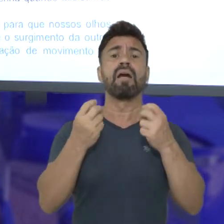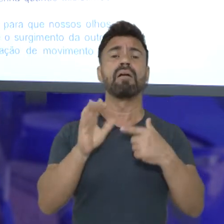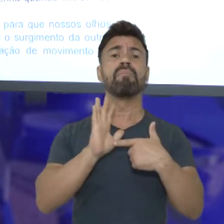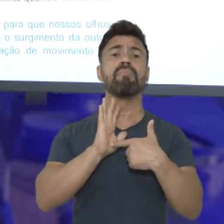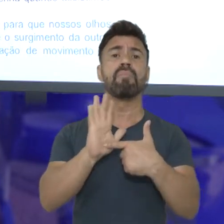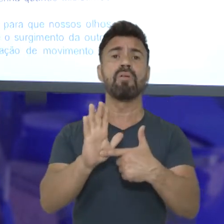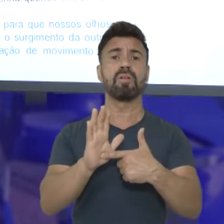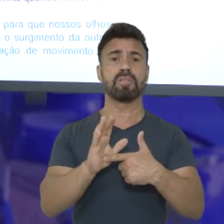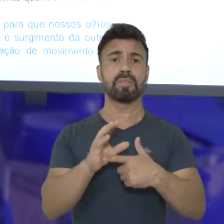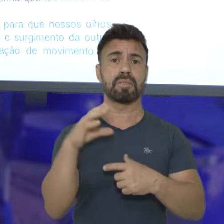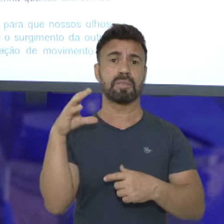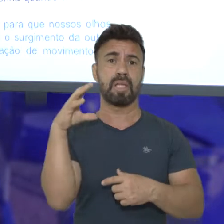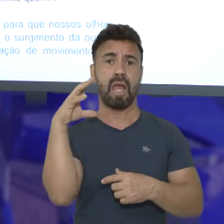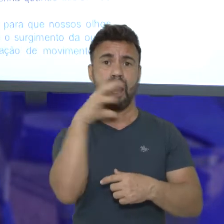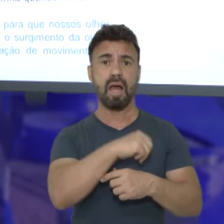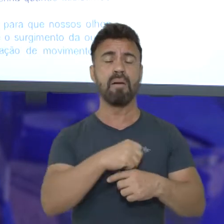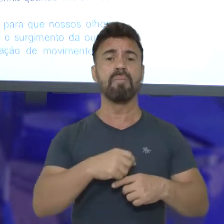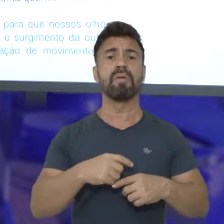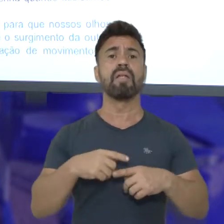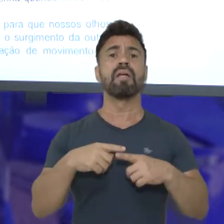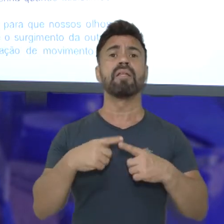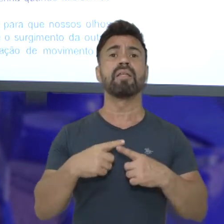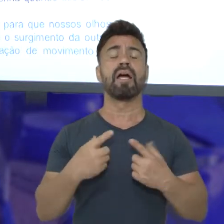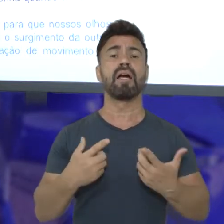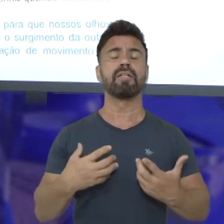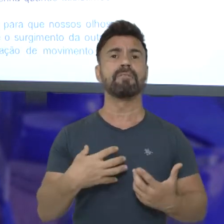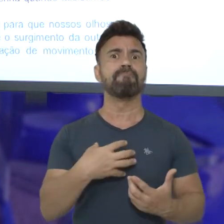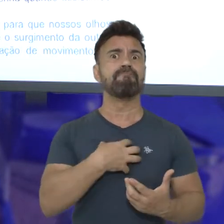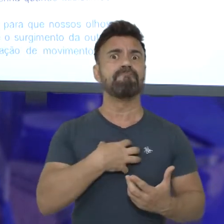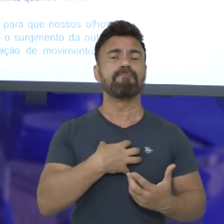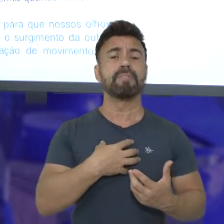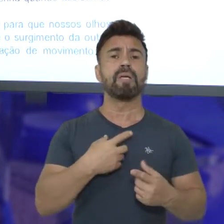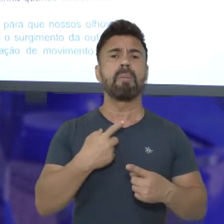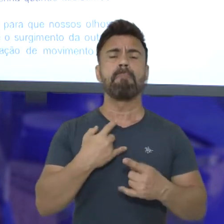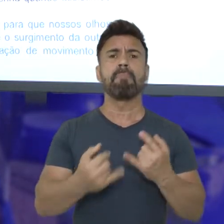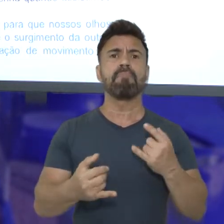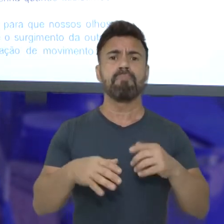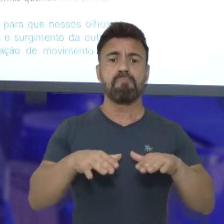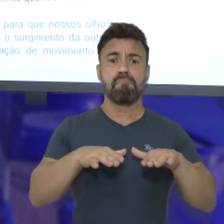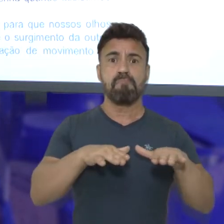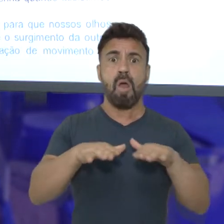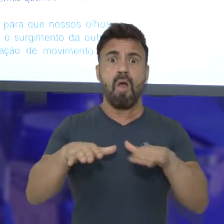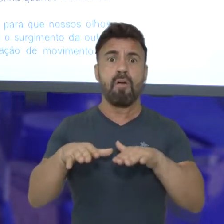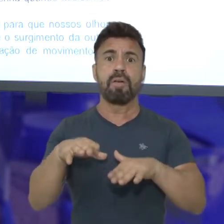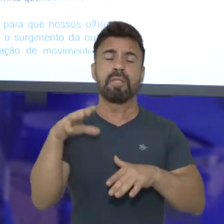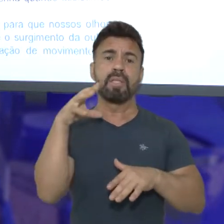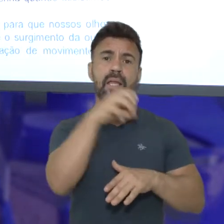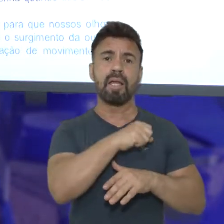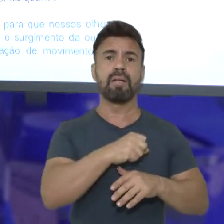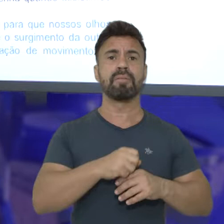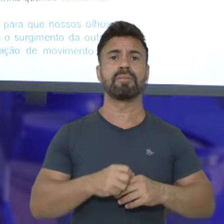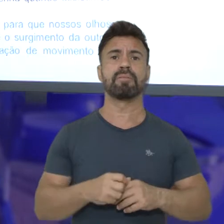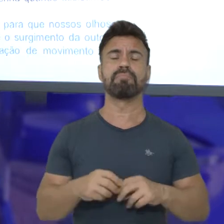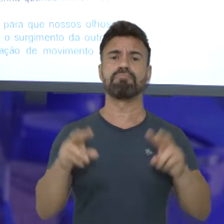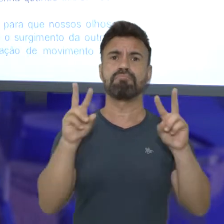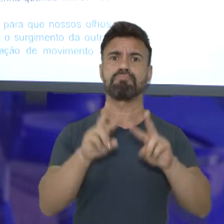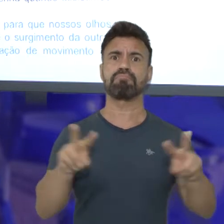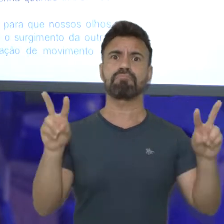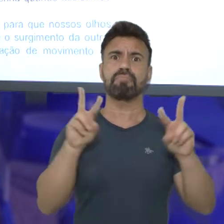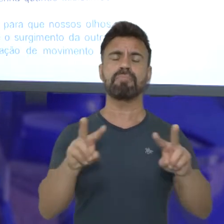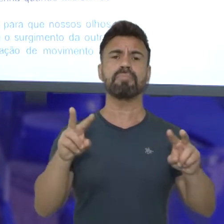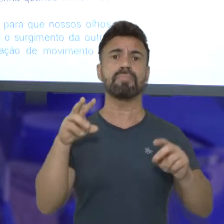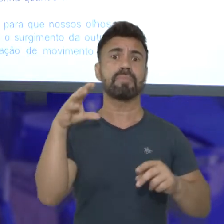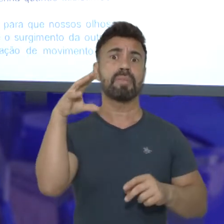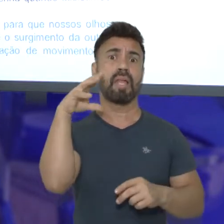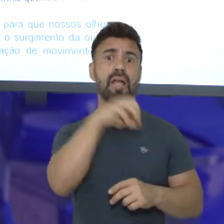mostrada numa certa rapidez para dar aquela sensação de movimento. Esse processo da persistência virtual, ele acontece de maneira